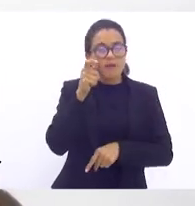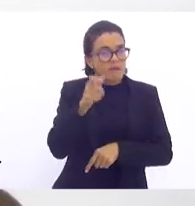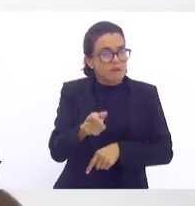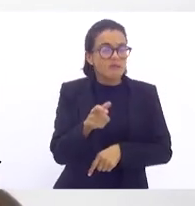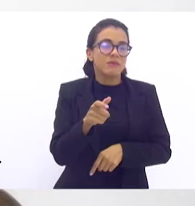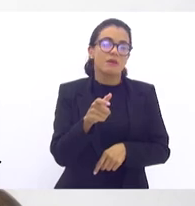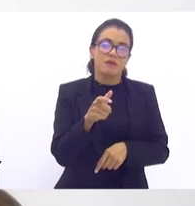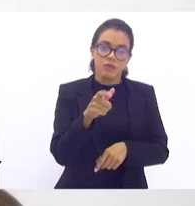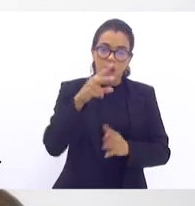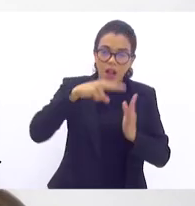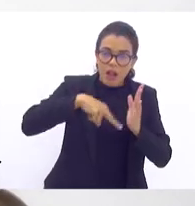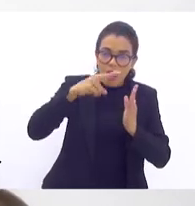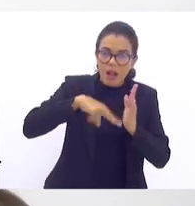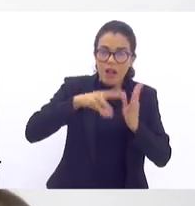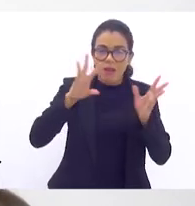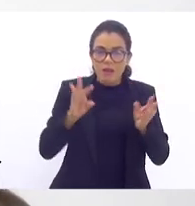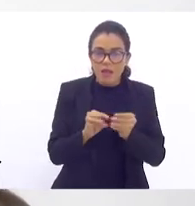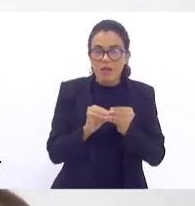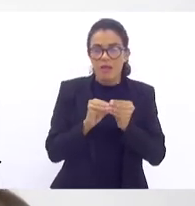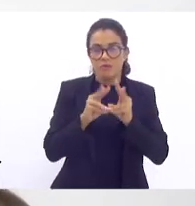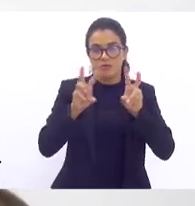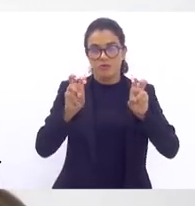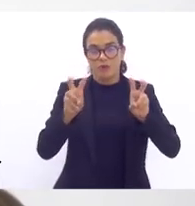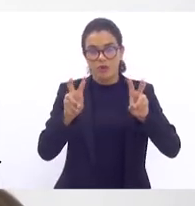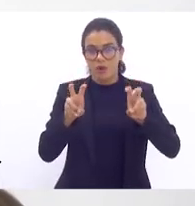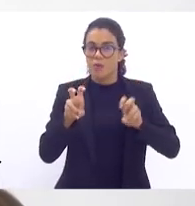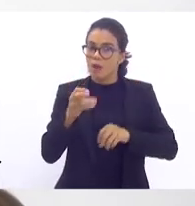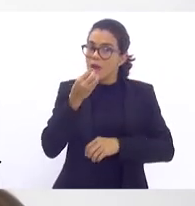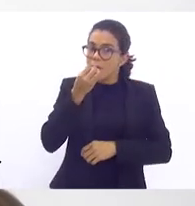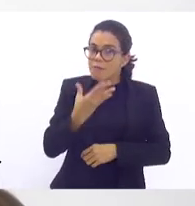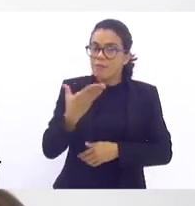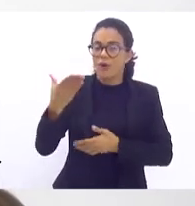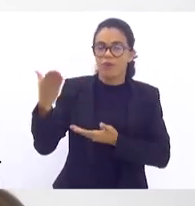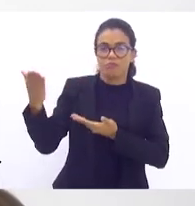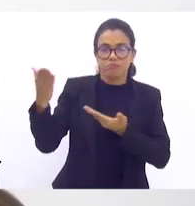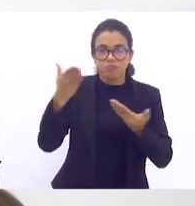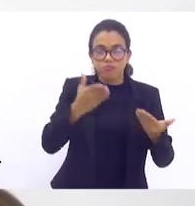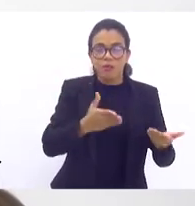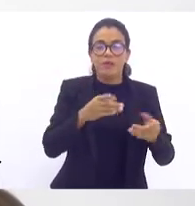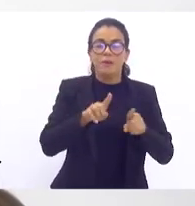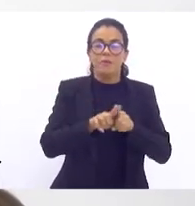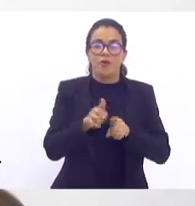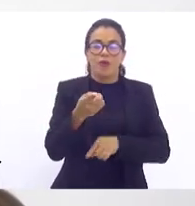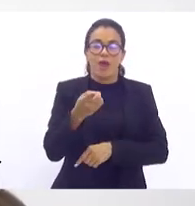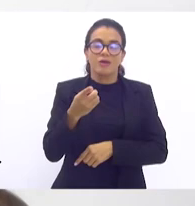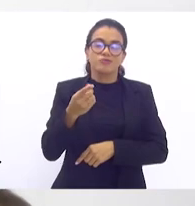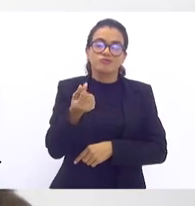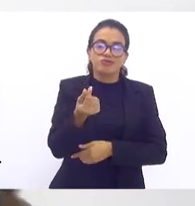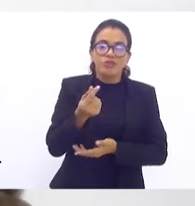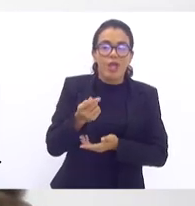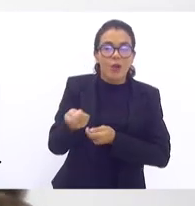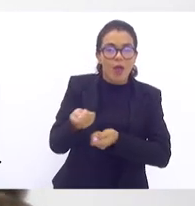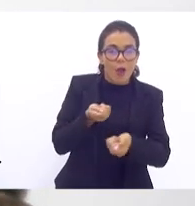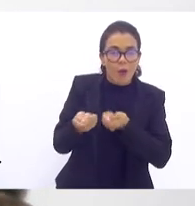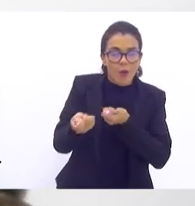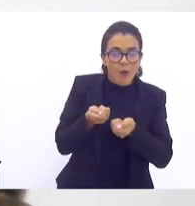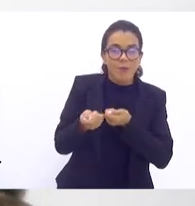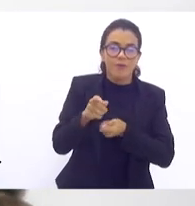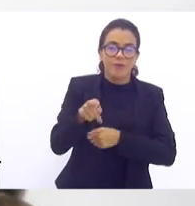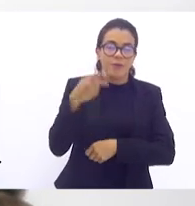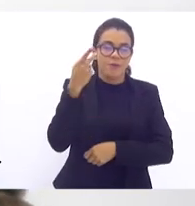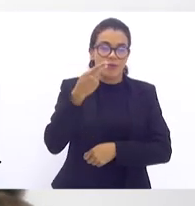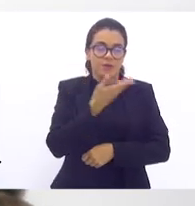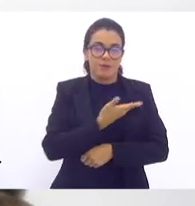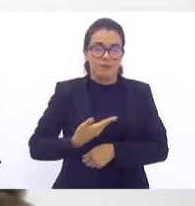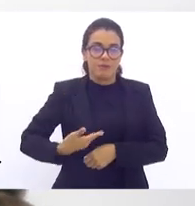de ler um pouco sobre ele que valia a pena te trazer para cá não só pelo custo da política pública mas pelo efetividade que ela teve